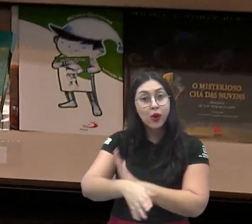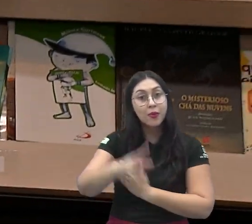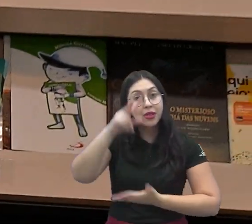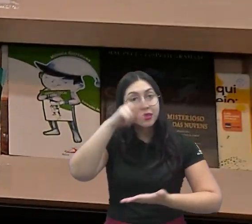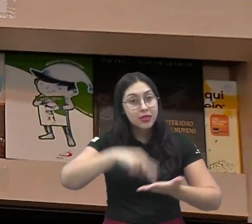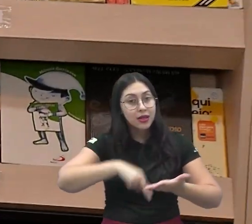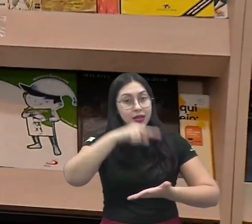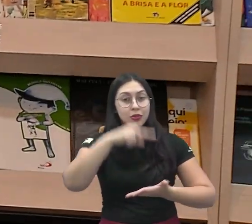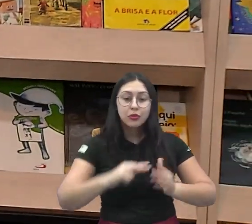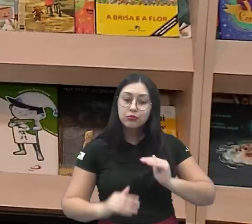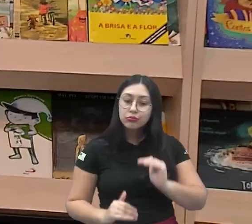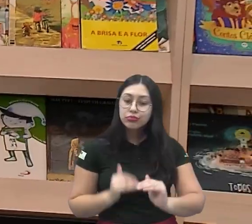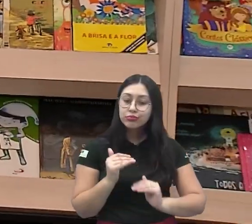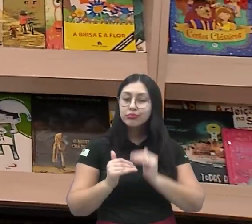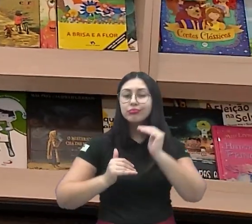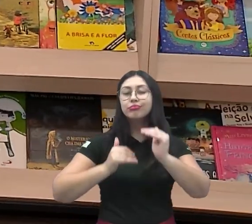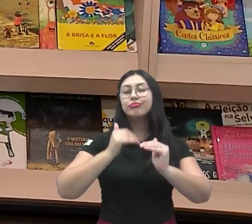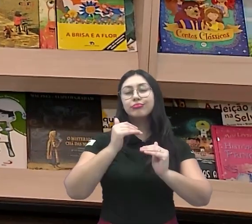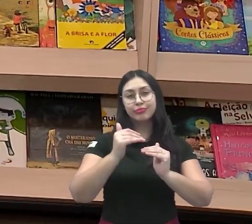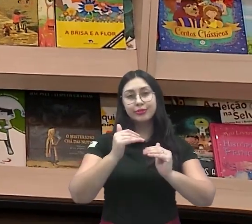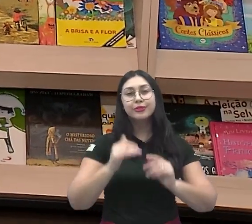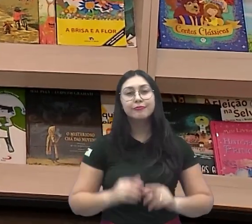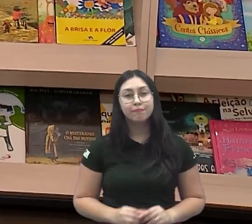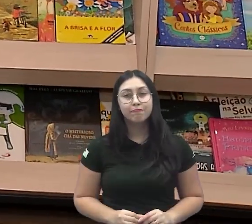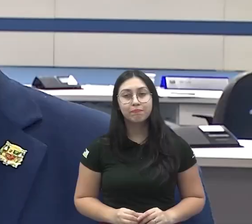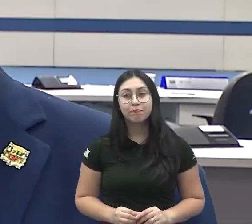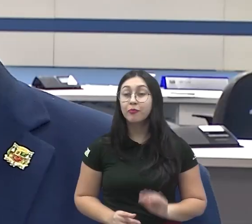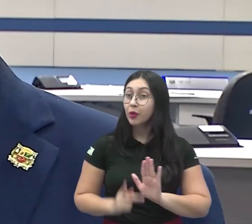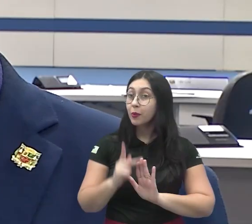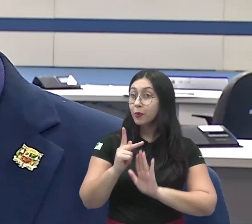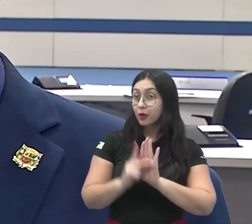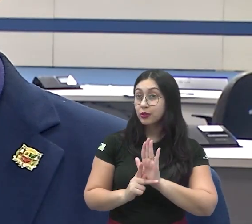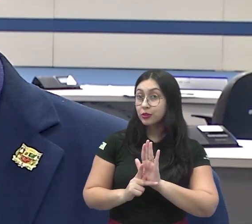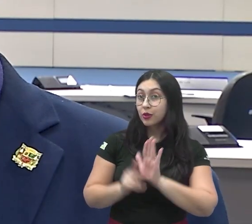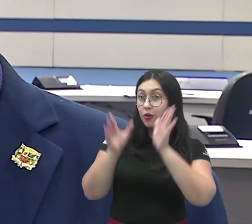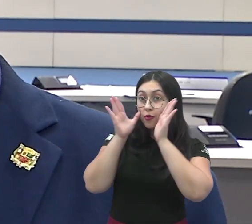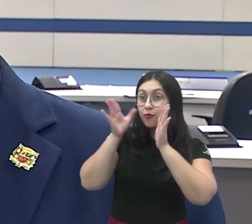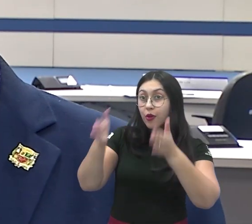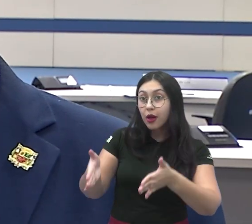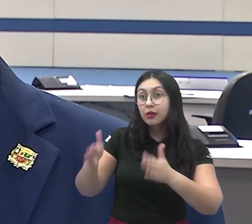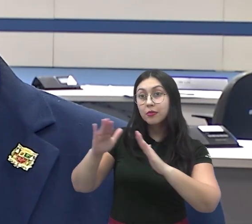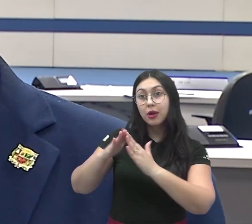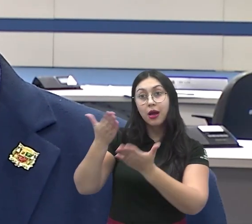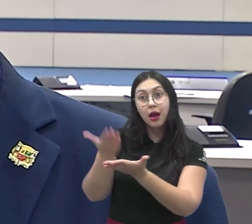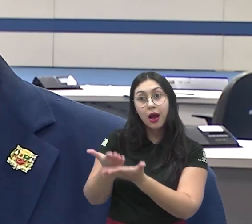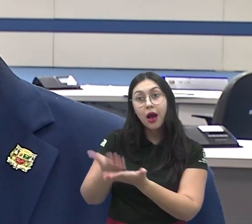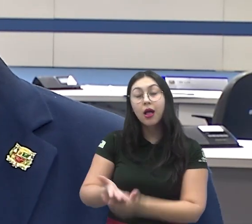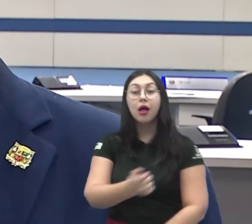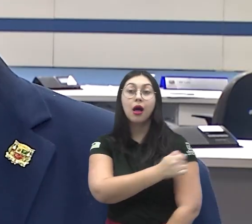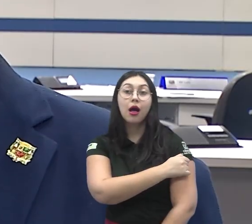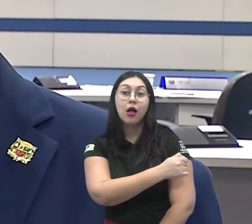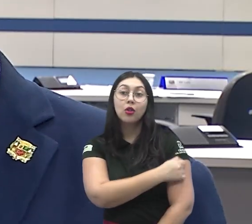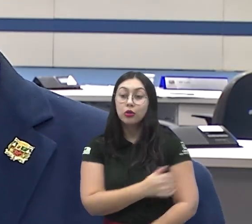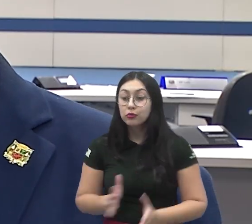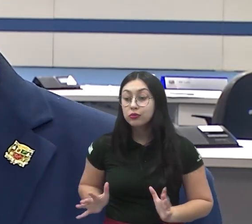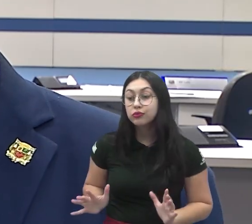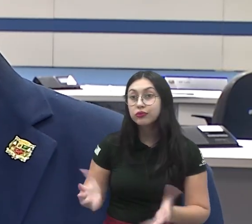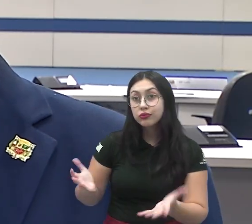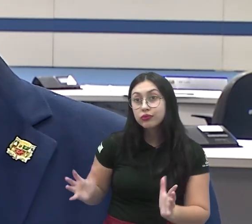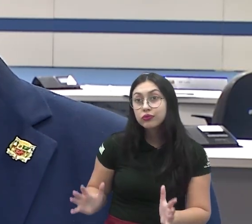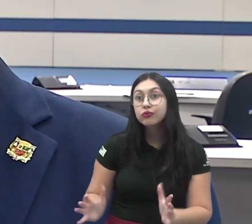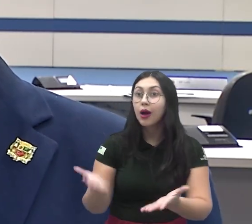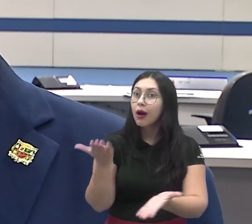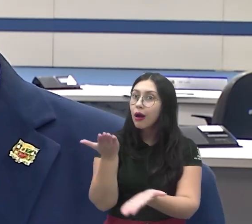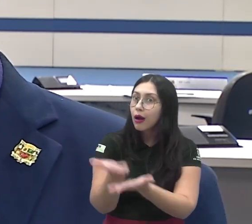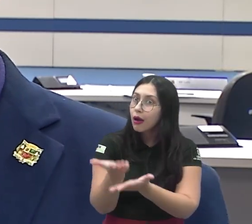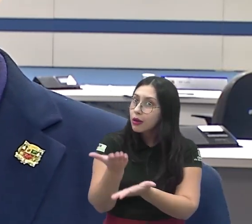da leitura é construído desde cedo. É um projeto voltado aí para as escolas, né, para os nossos estudantes, incentivar que